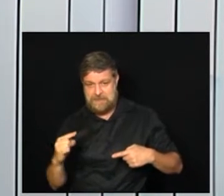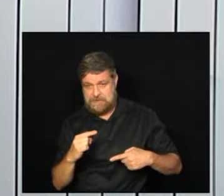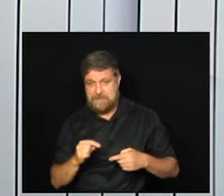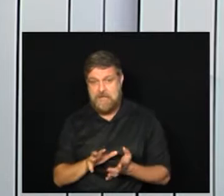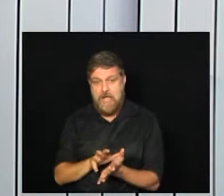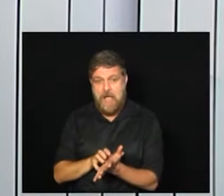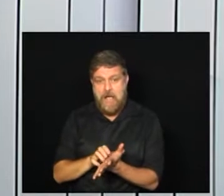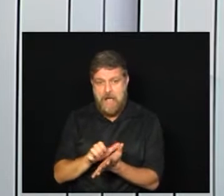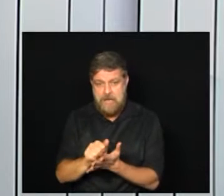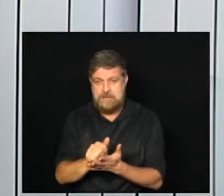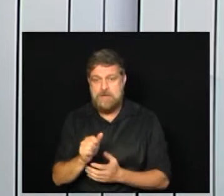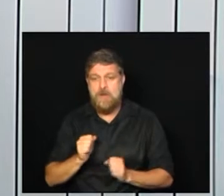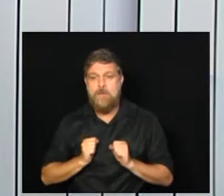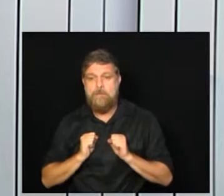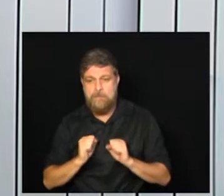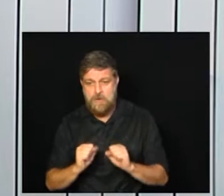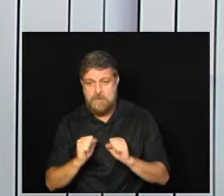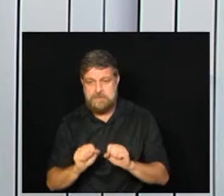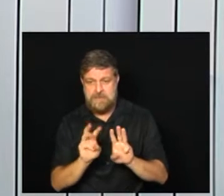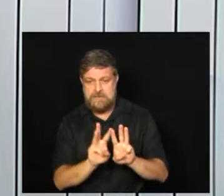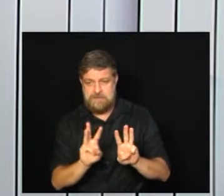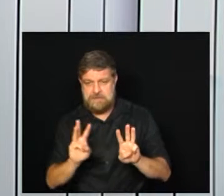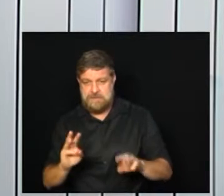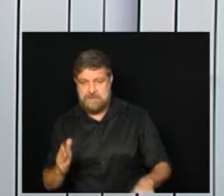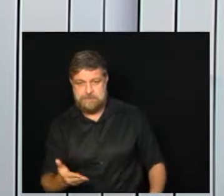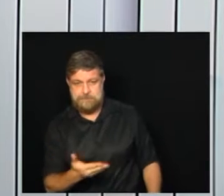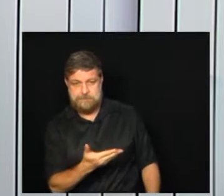ser realizadas pelo site